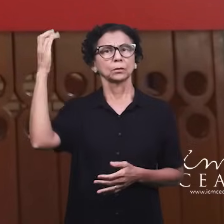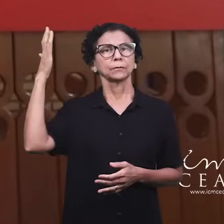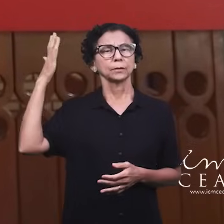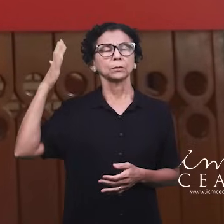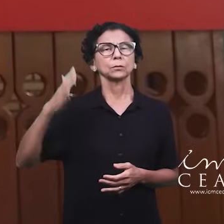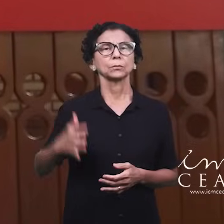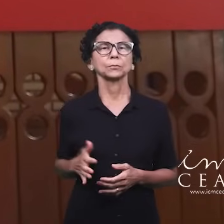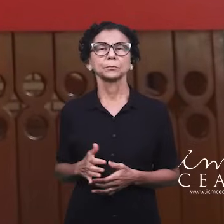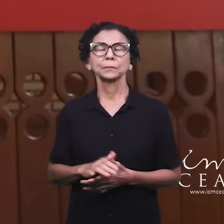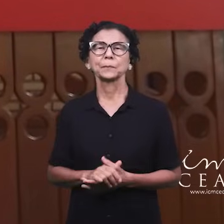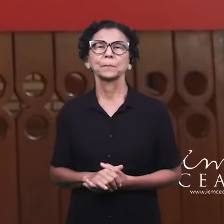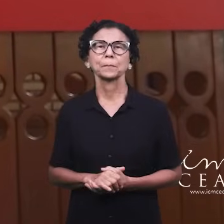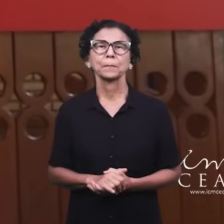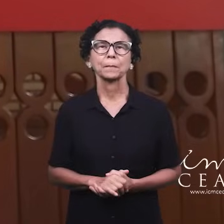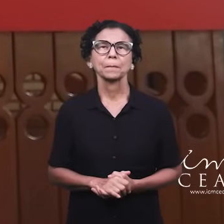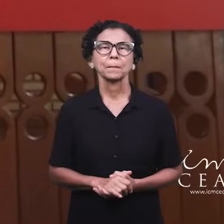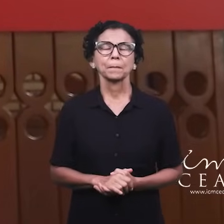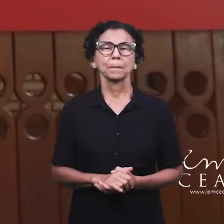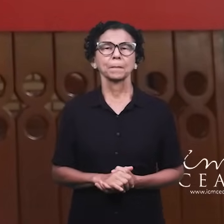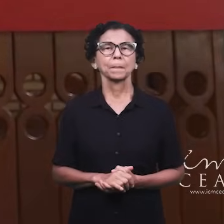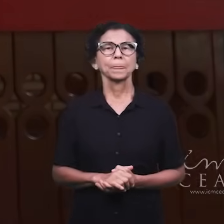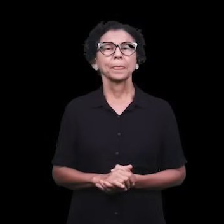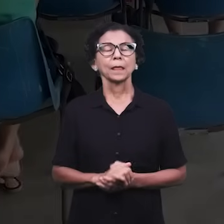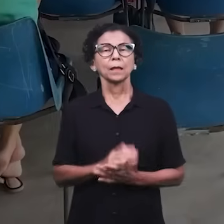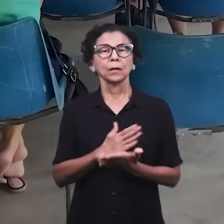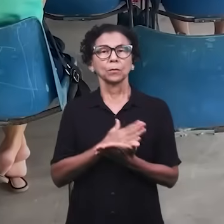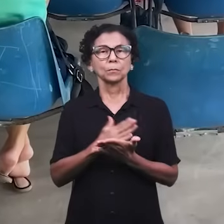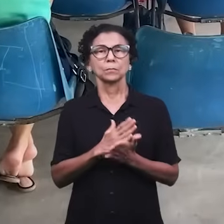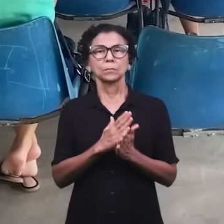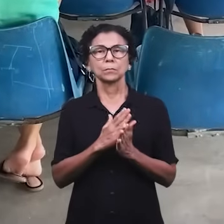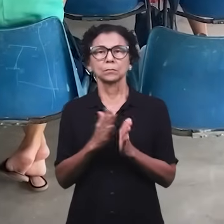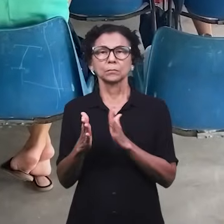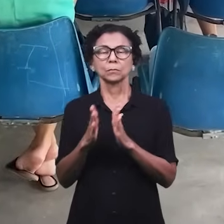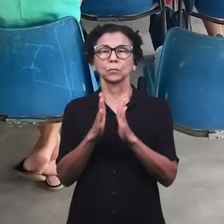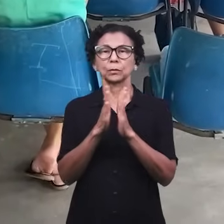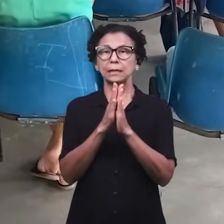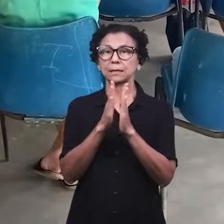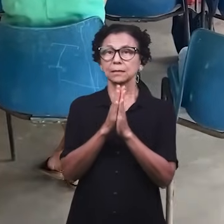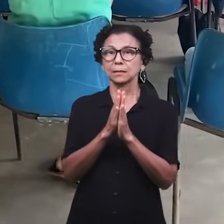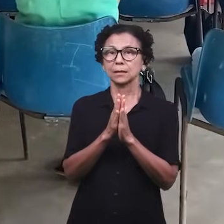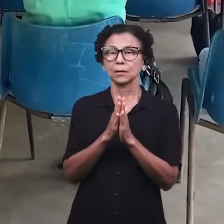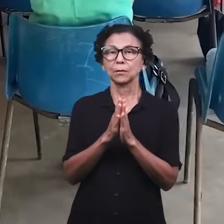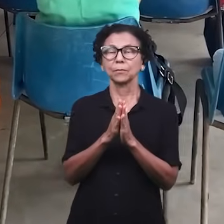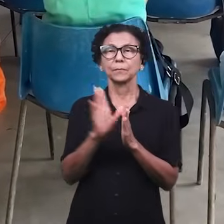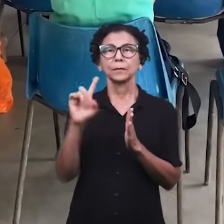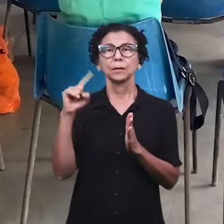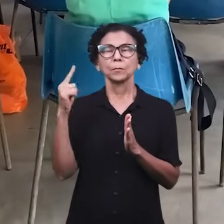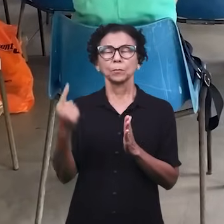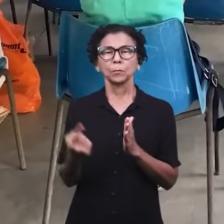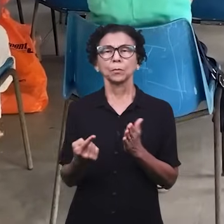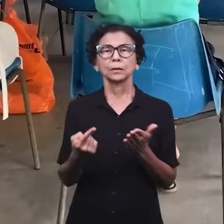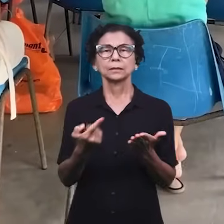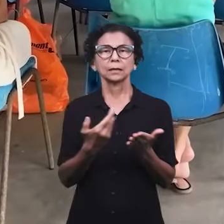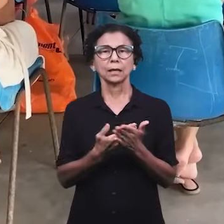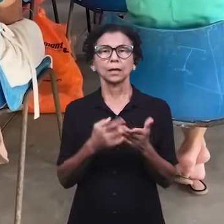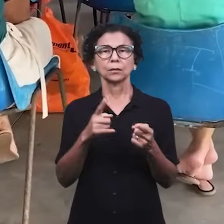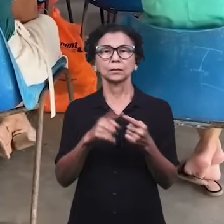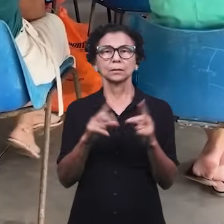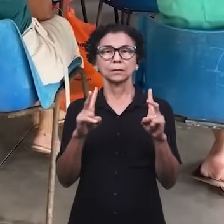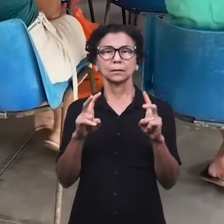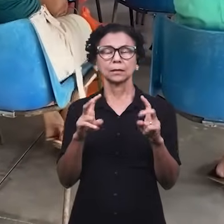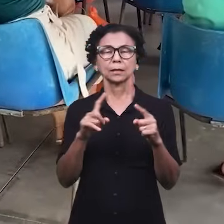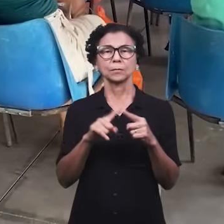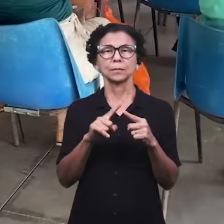No primeiro momento, foi realizado um período de oração e, na sequência, aulas que tiveram como temas as